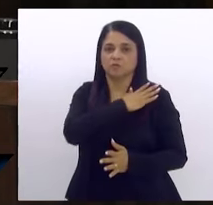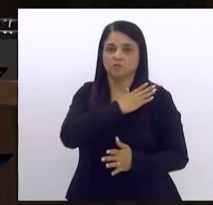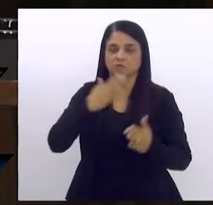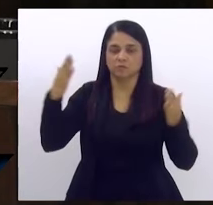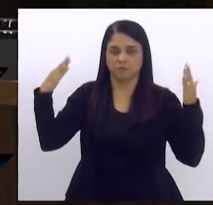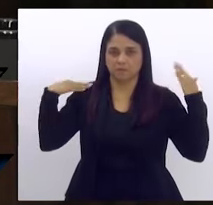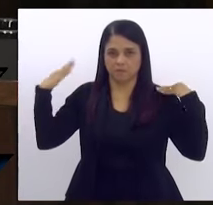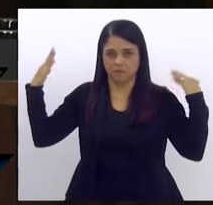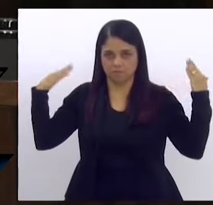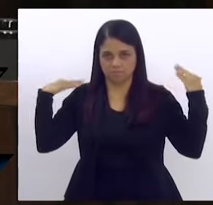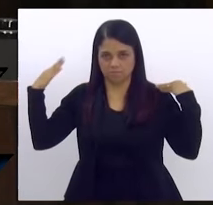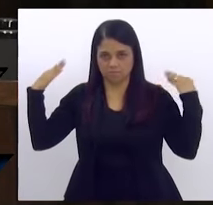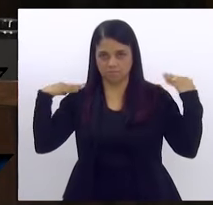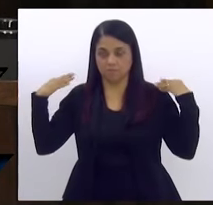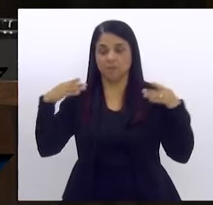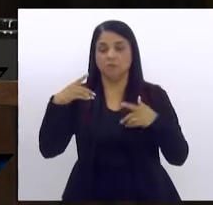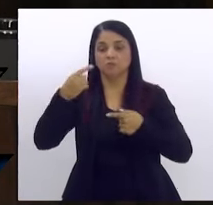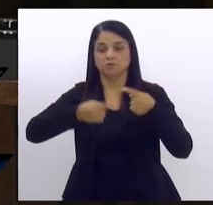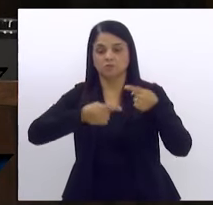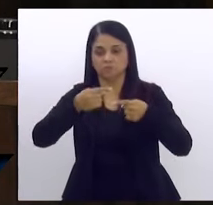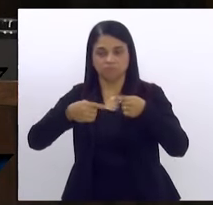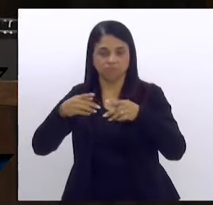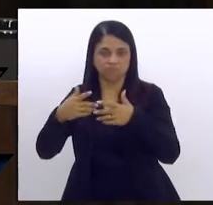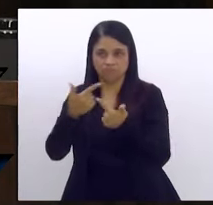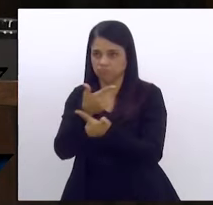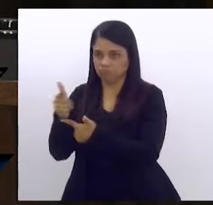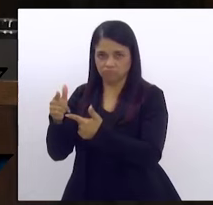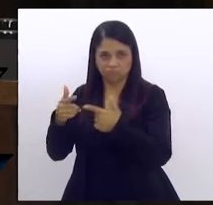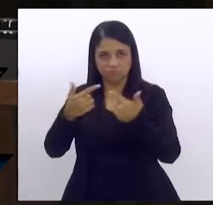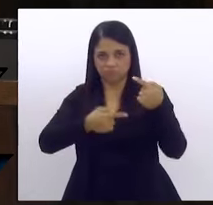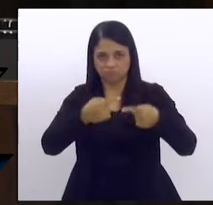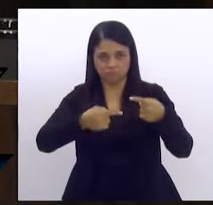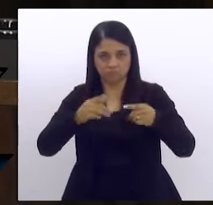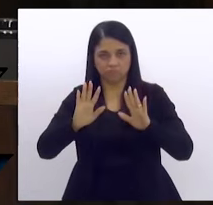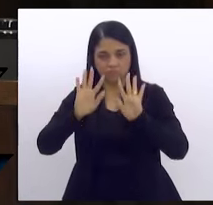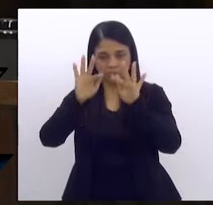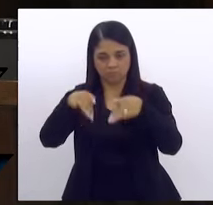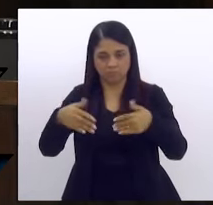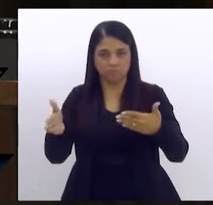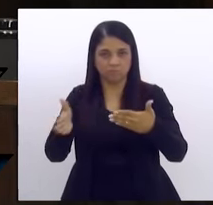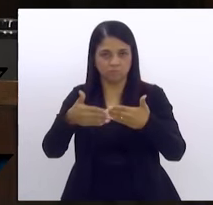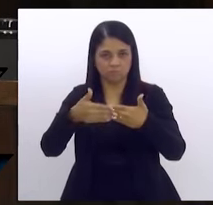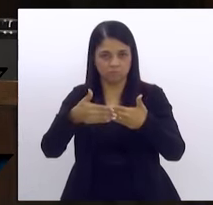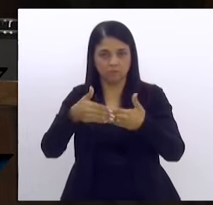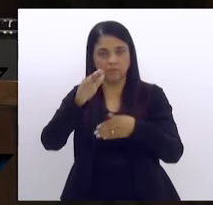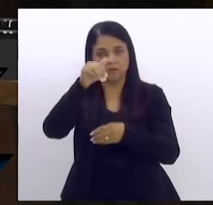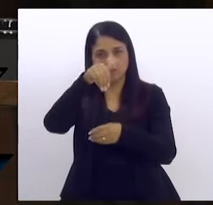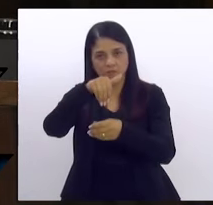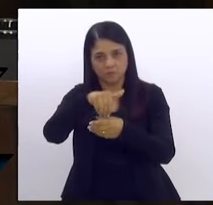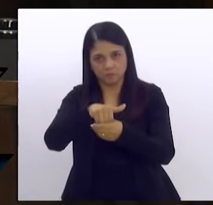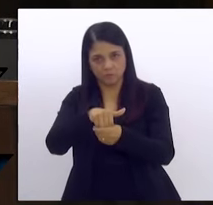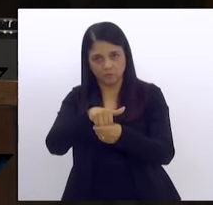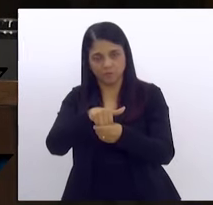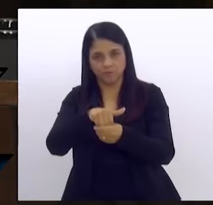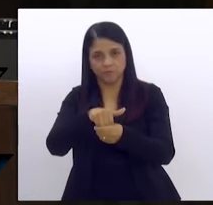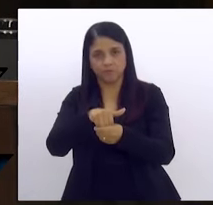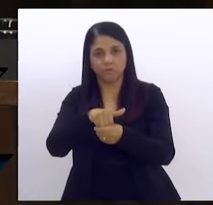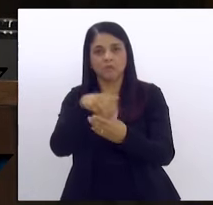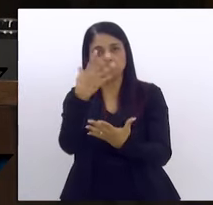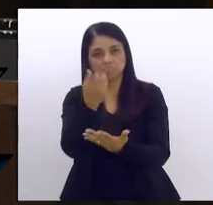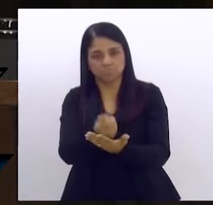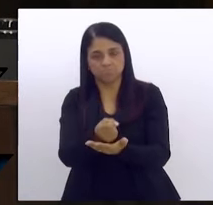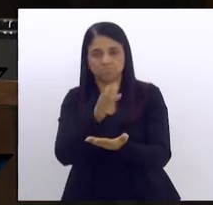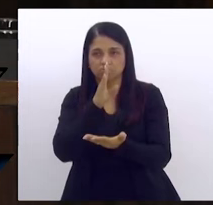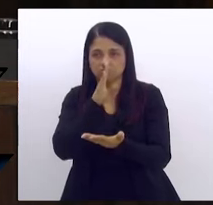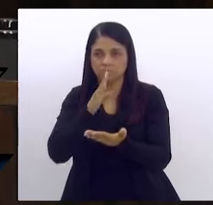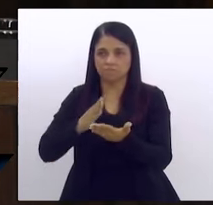Marinha. Em discussão. Não havendo quem queira discutir, encerrada a discussão. Em votação, senhores que